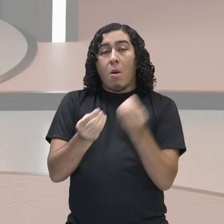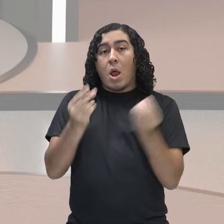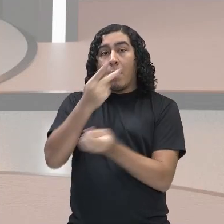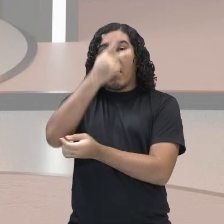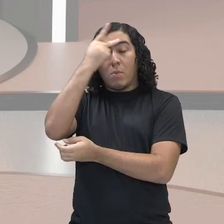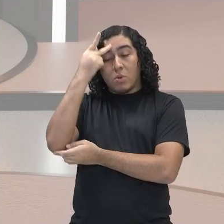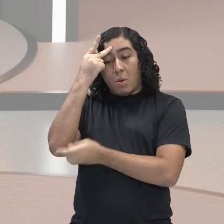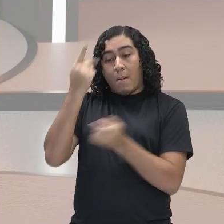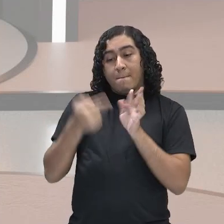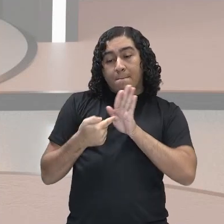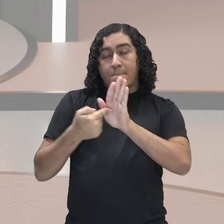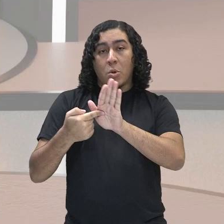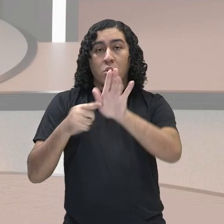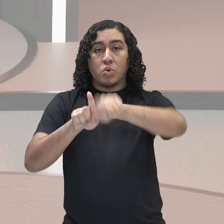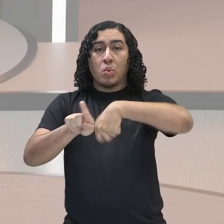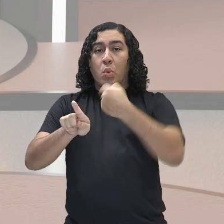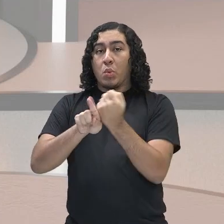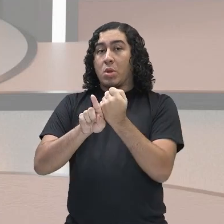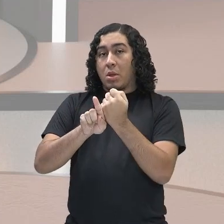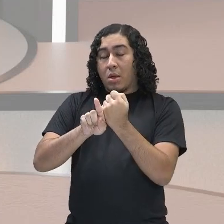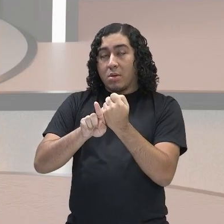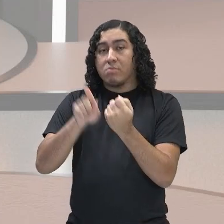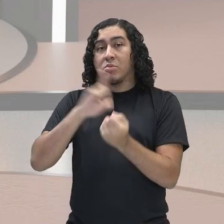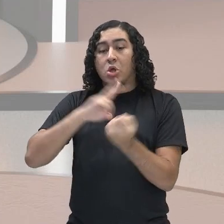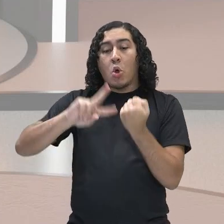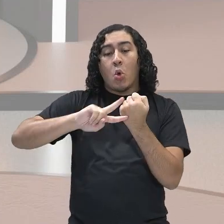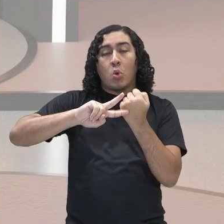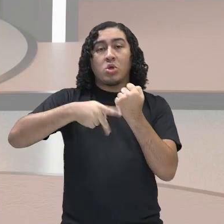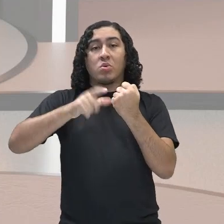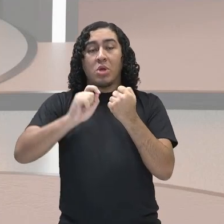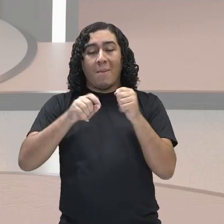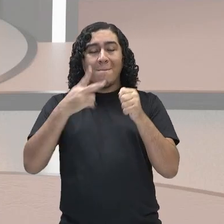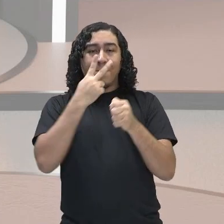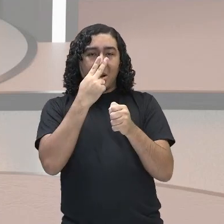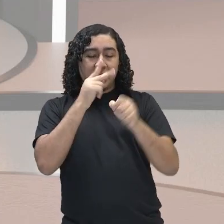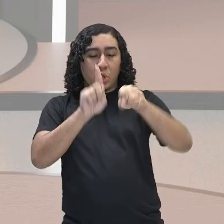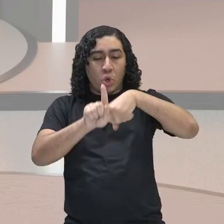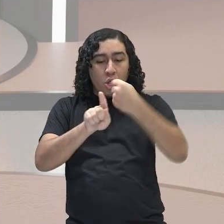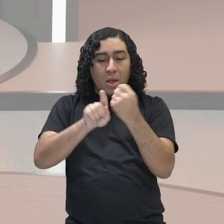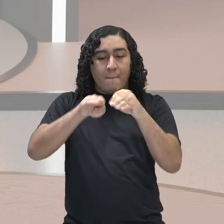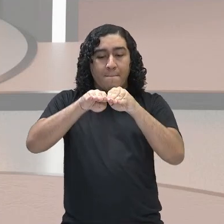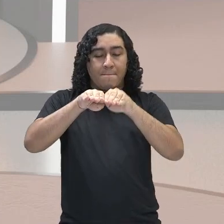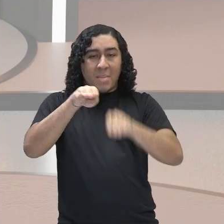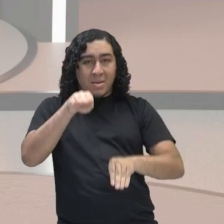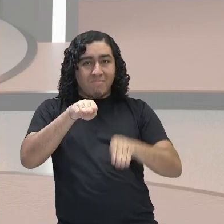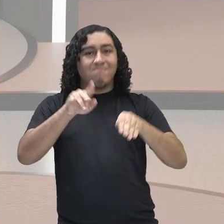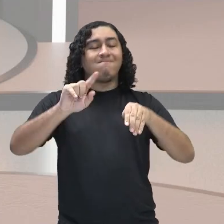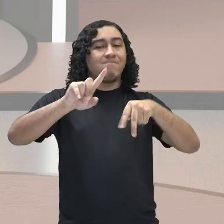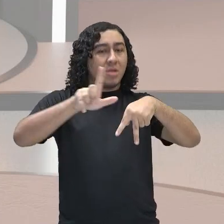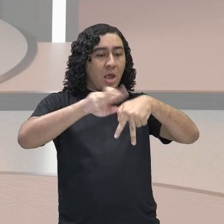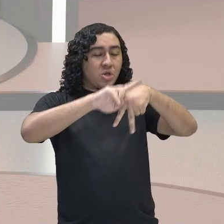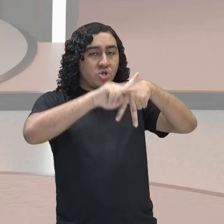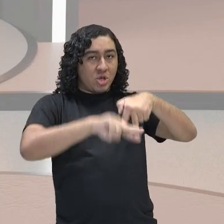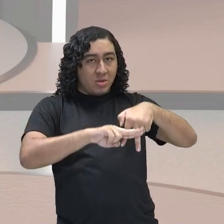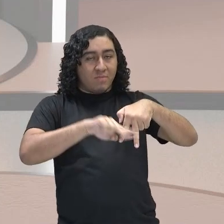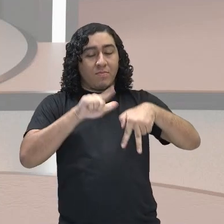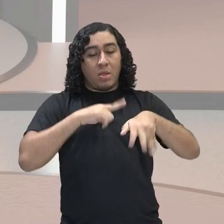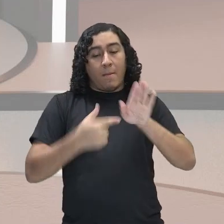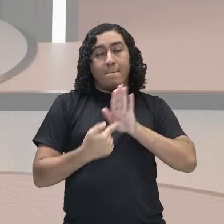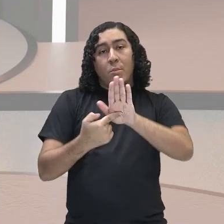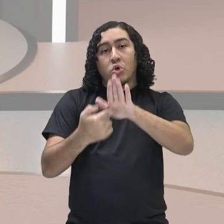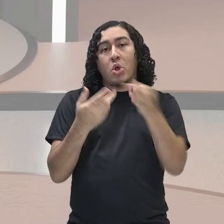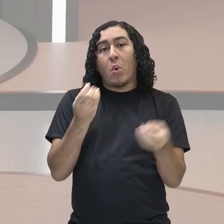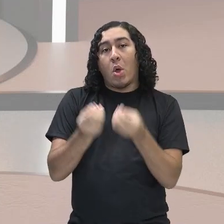sociedade, muitas vezes pode causar a desigualdade de gênero, né, que se revela aí nessa